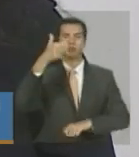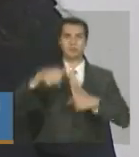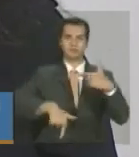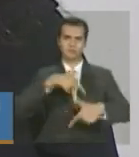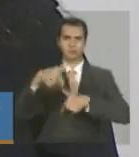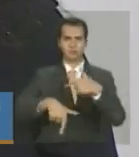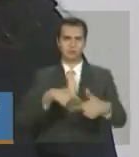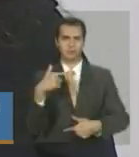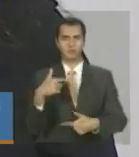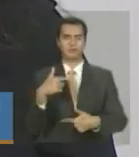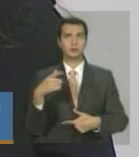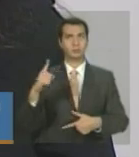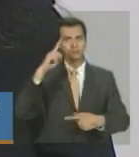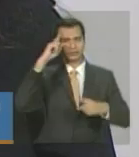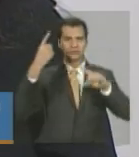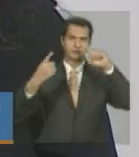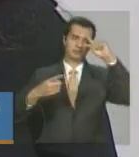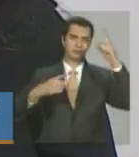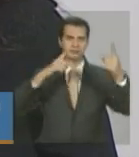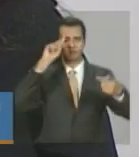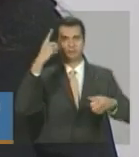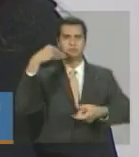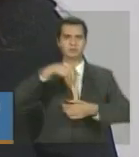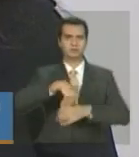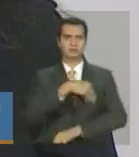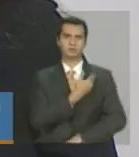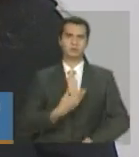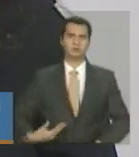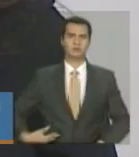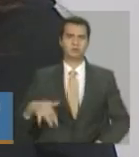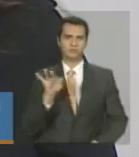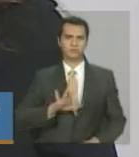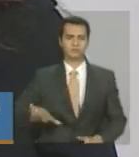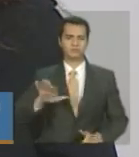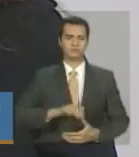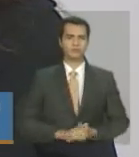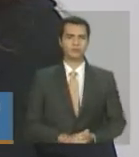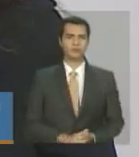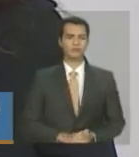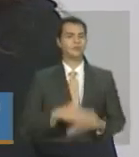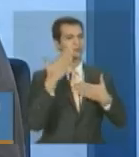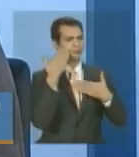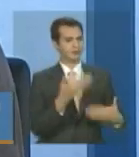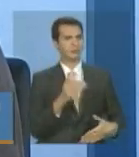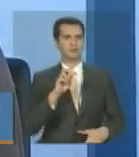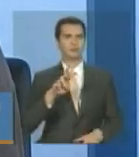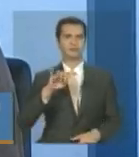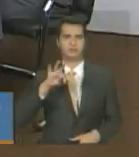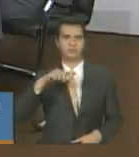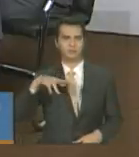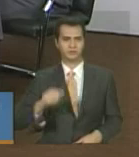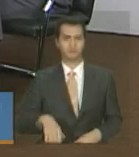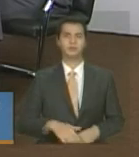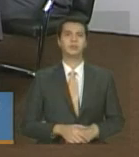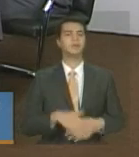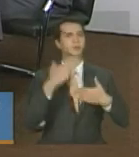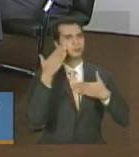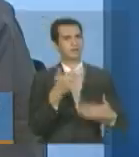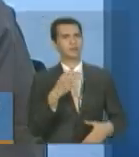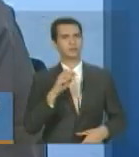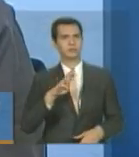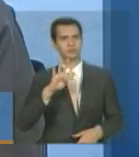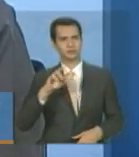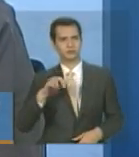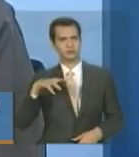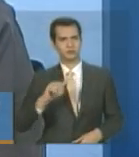práticas inovadoras do governo federal. Obrigada, Cristina. Obrigada. Bom, eu agradeço demais a sua participação, Cristina.